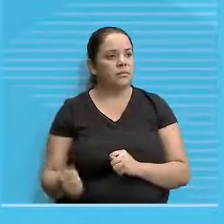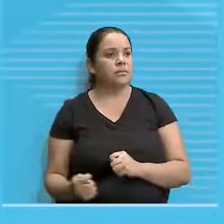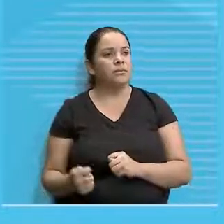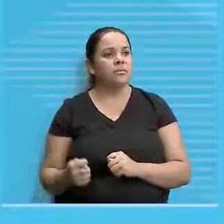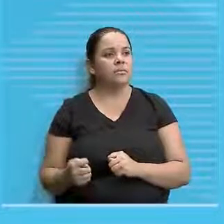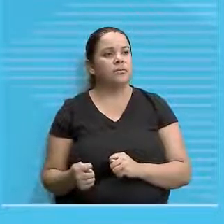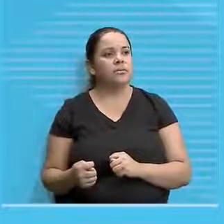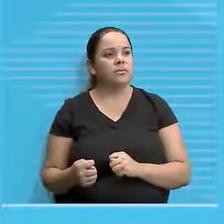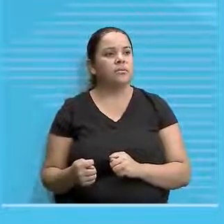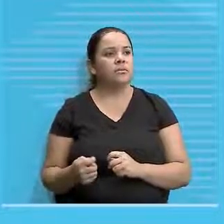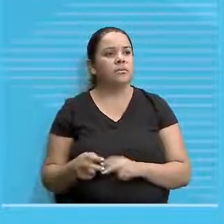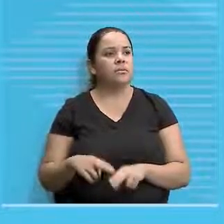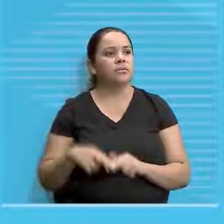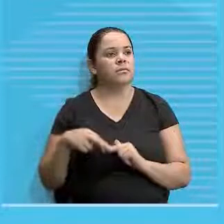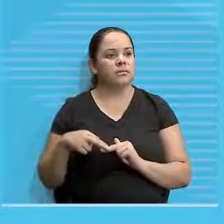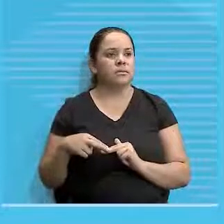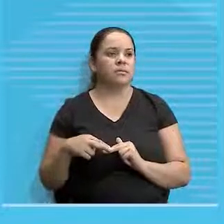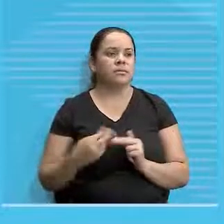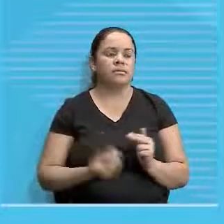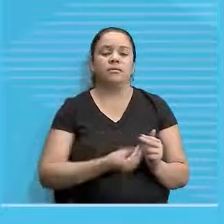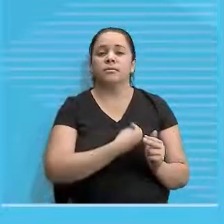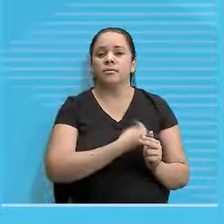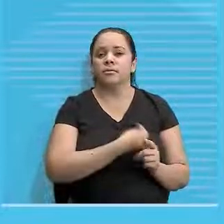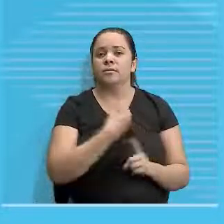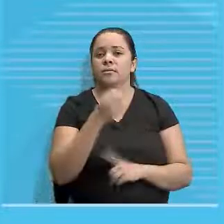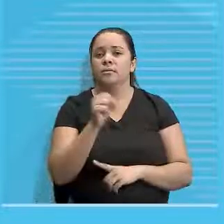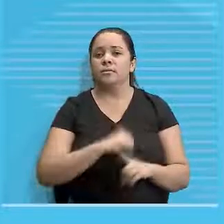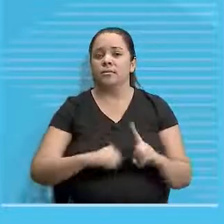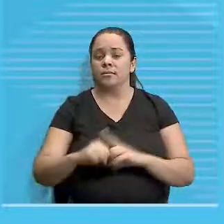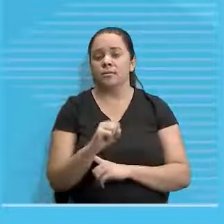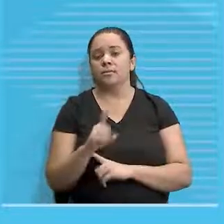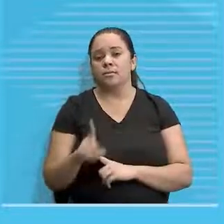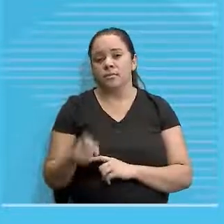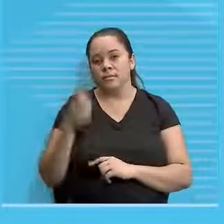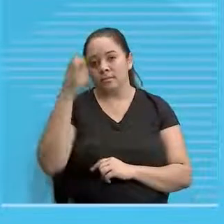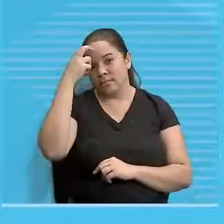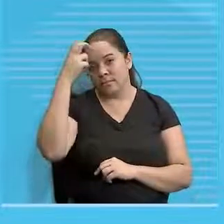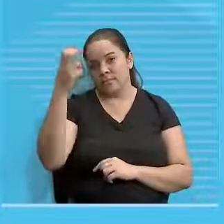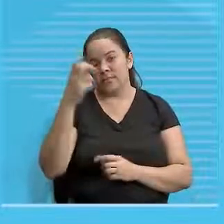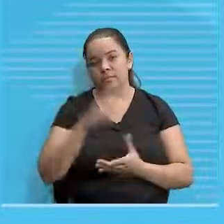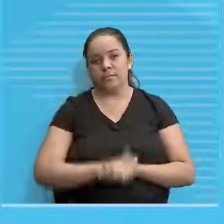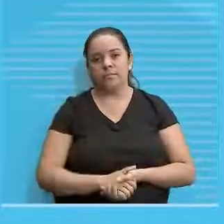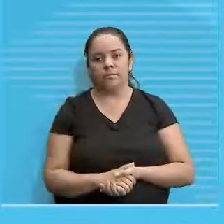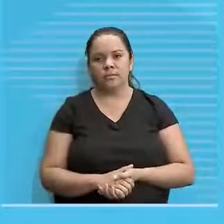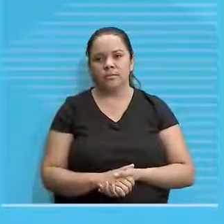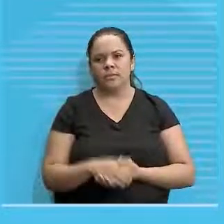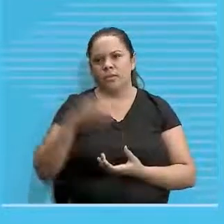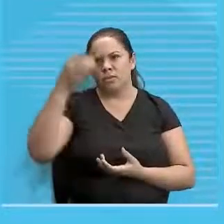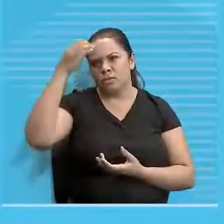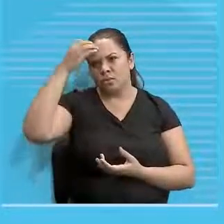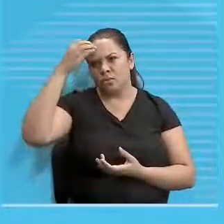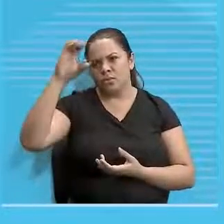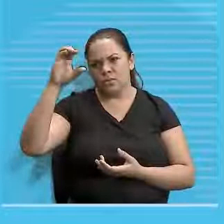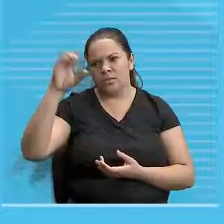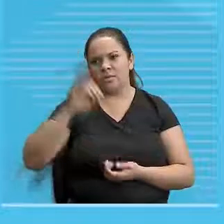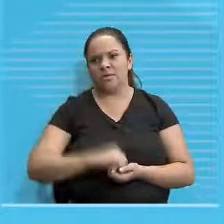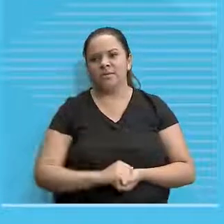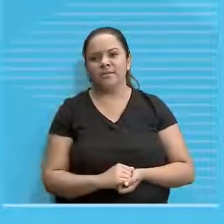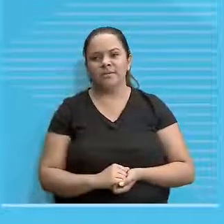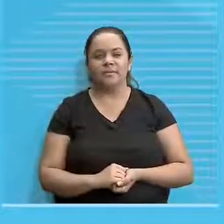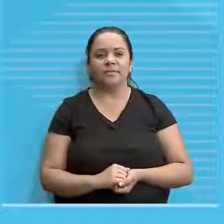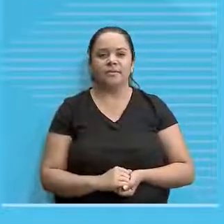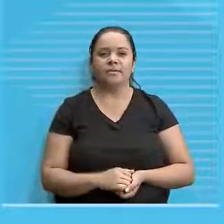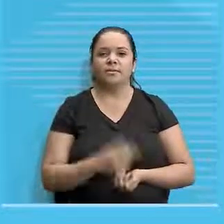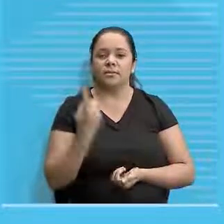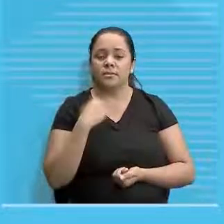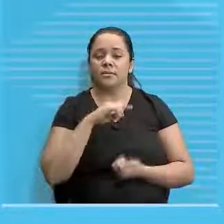do convívio social é cultura. Né? Então, como eu falei, a gente nasce aqui, nasceu